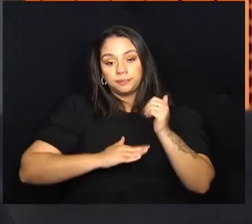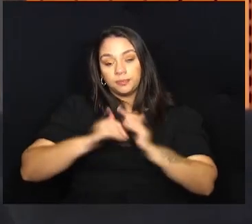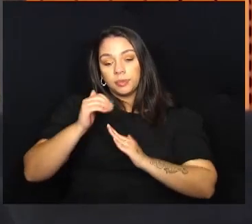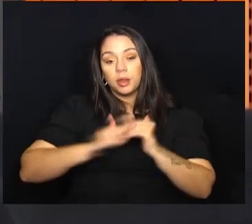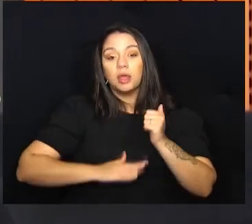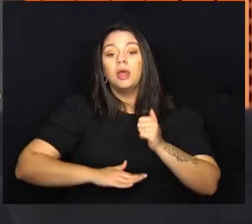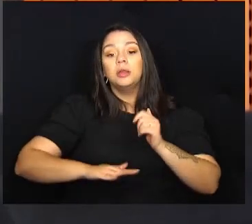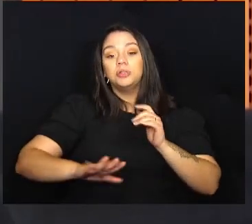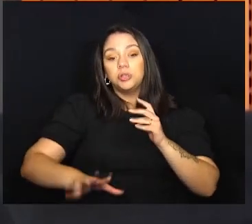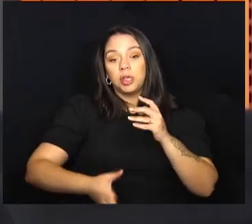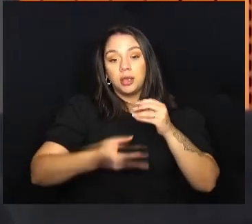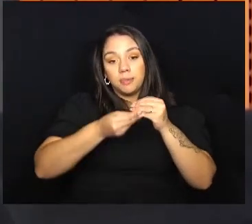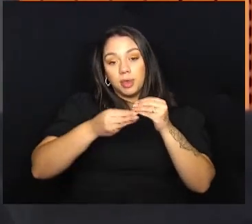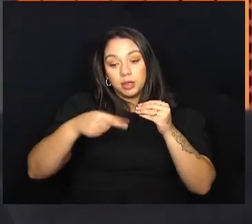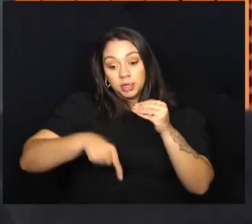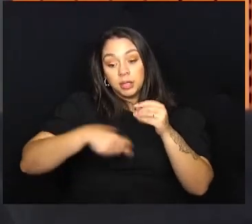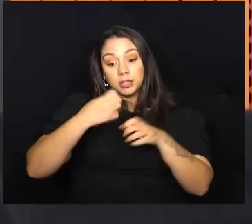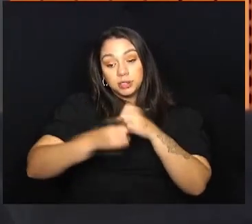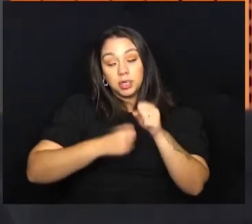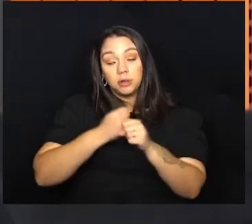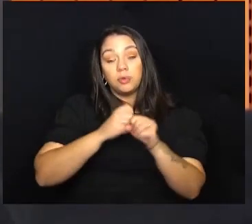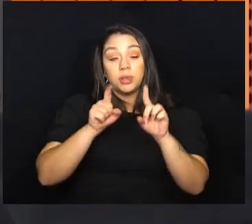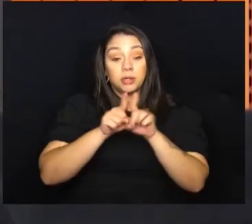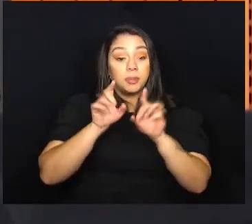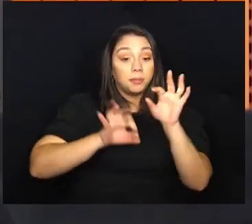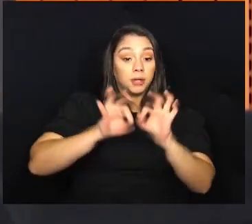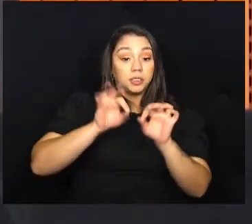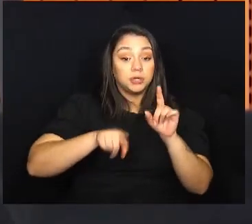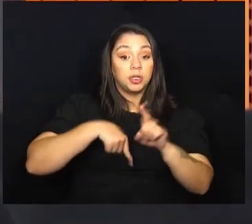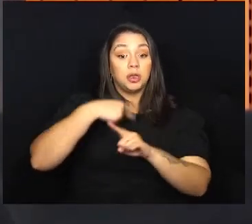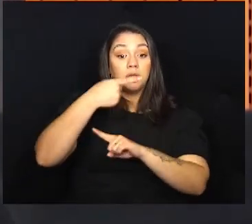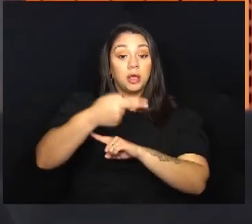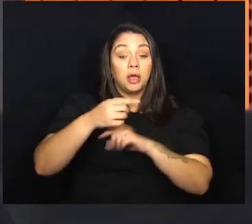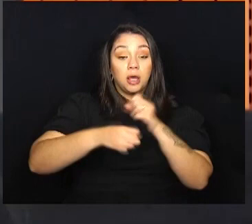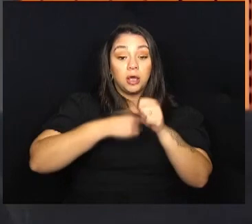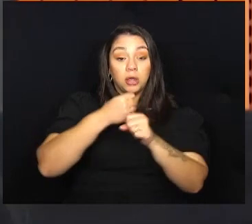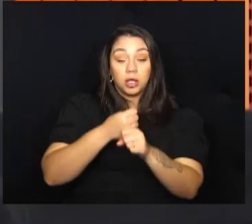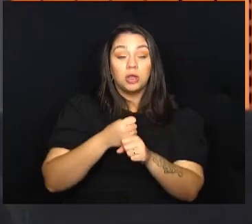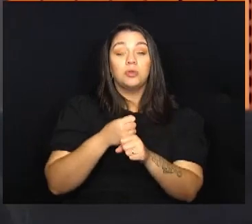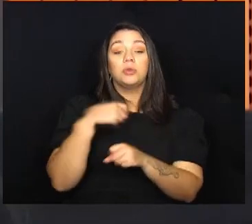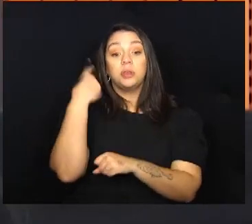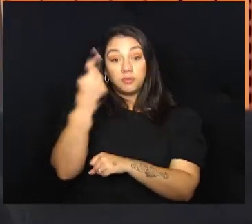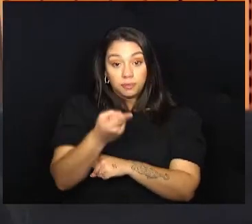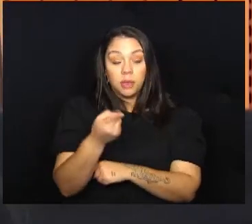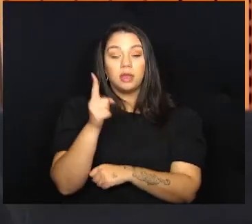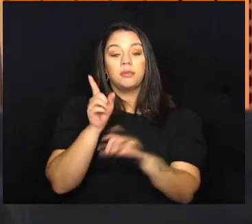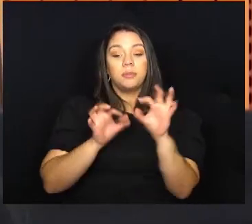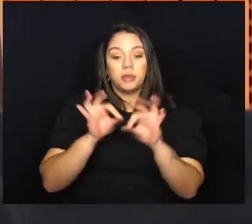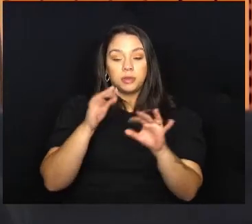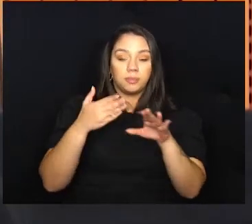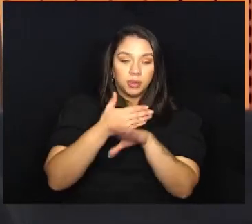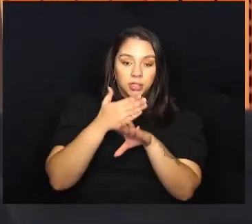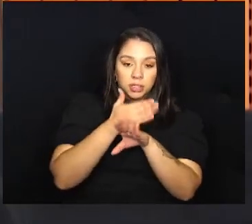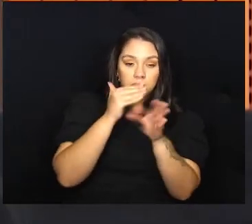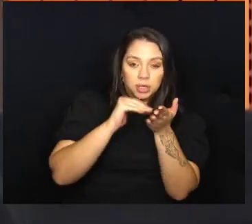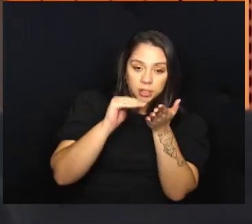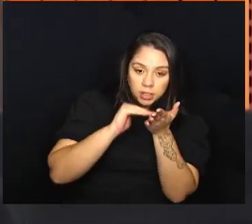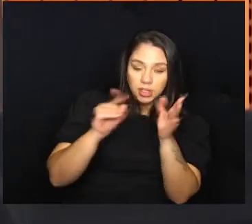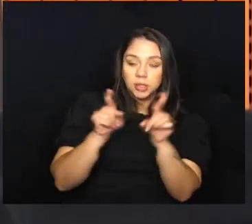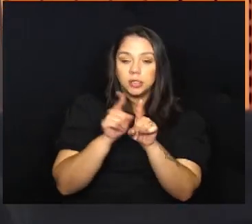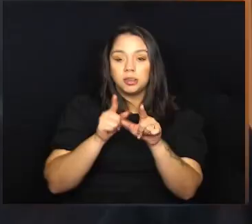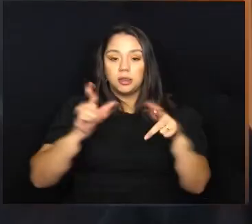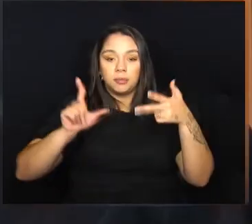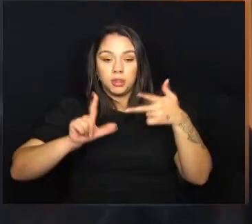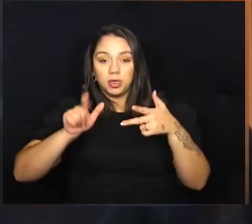2023 e planejar as emendas de 2024 com participação do Conselho, com a participação da Secretaria, tendo bastante o plano como